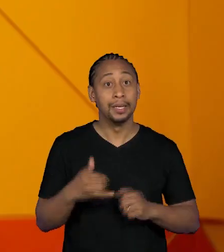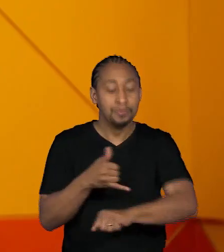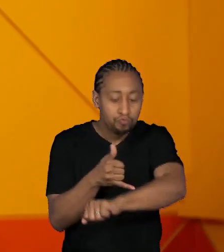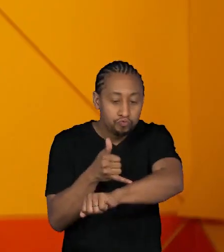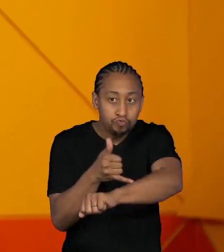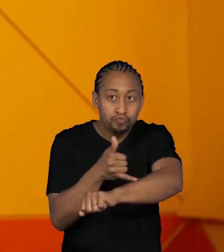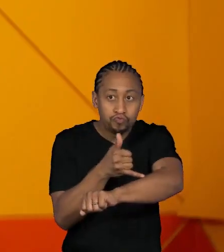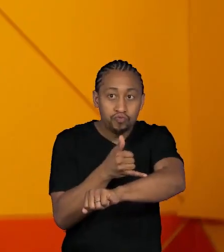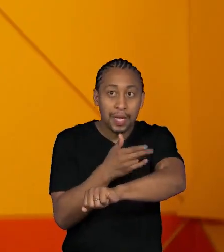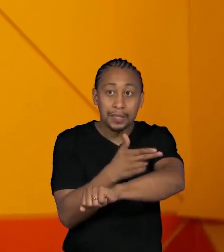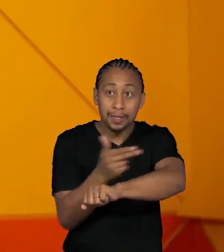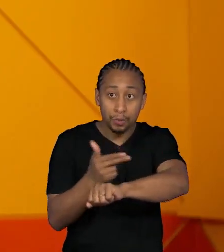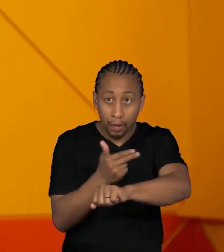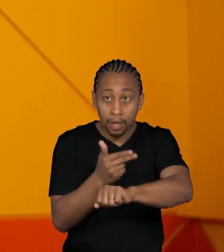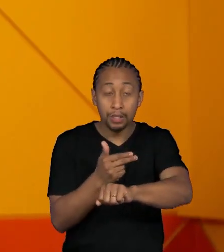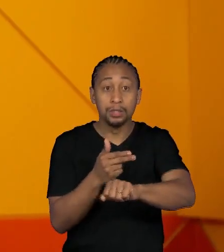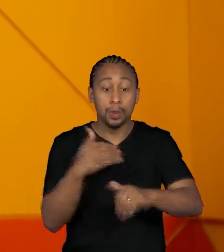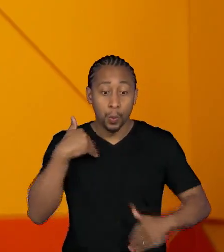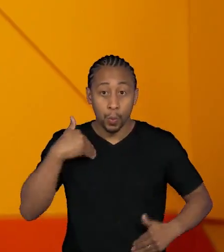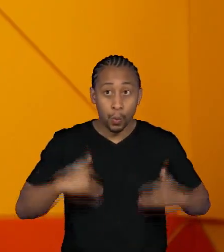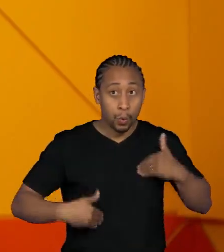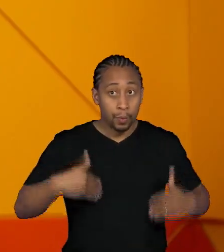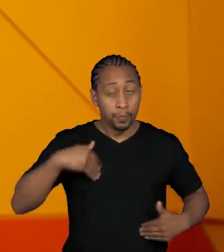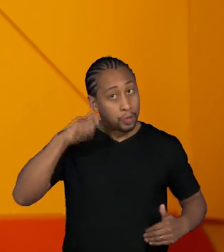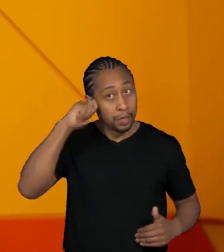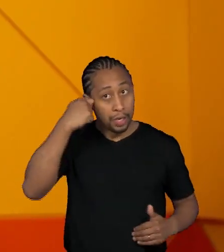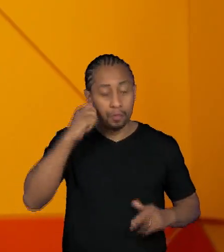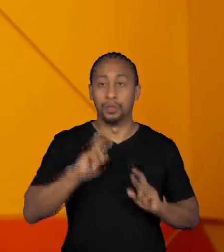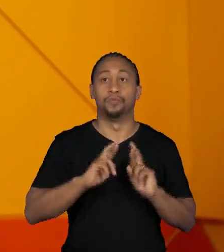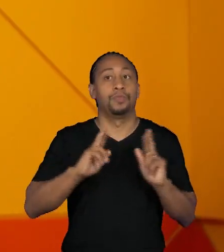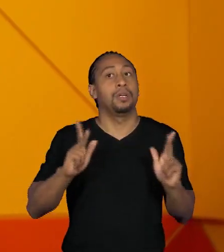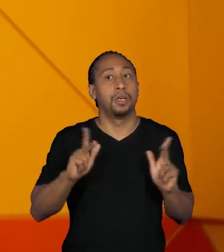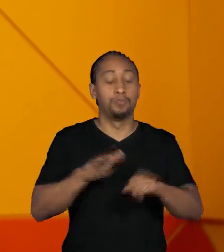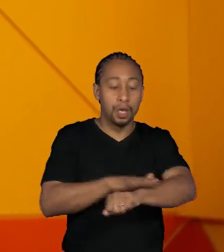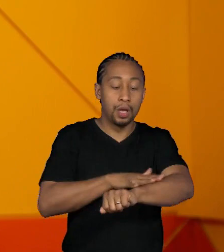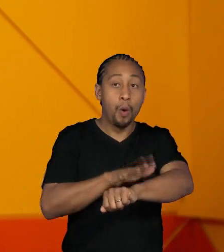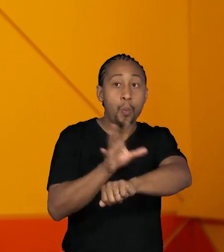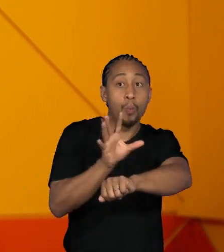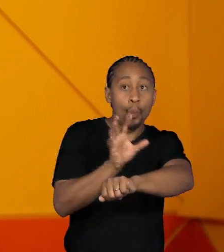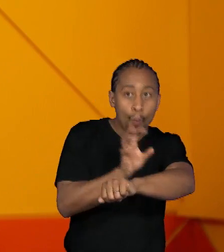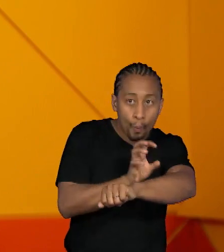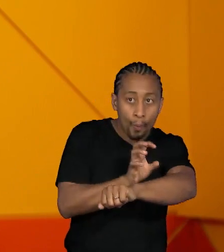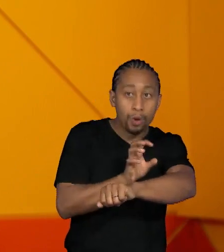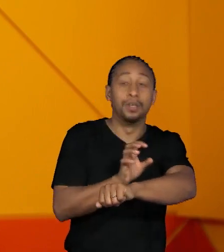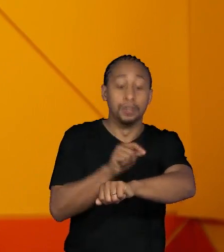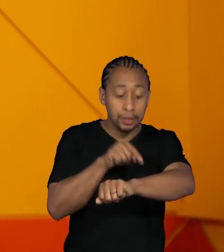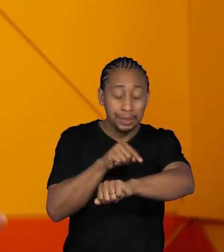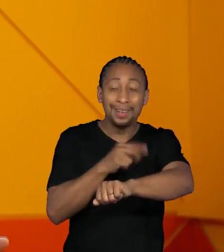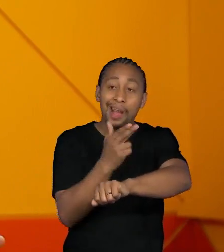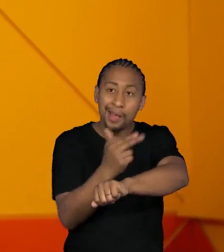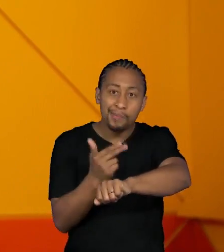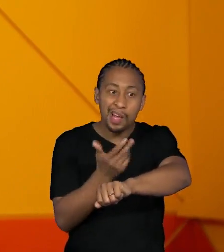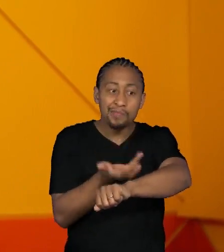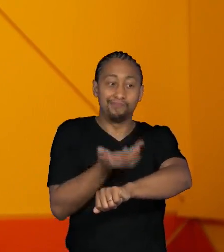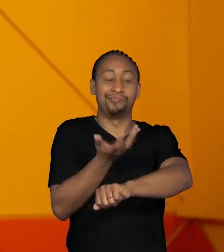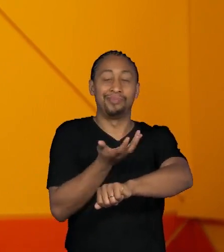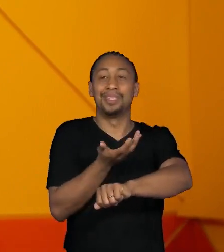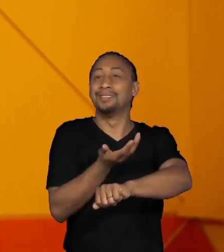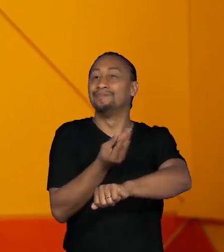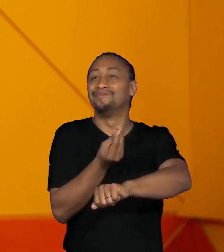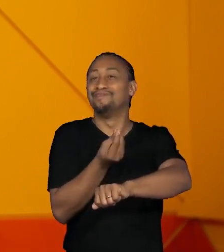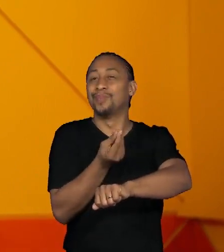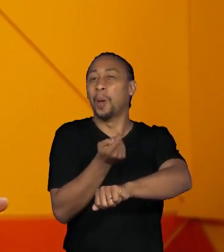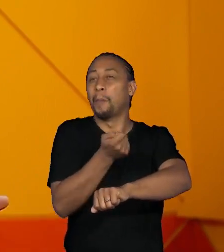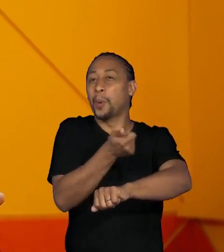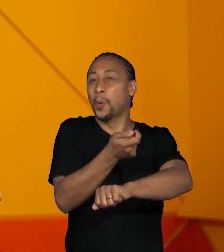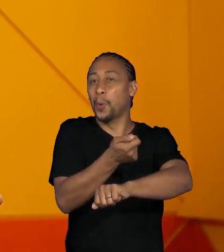corpos negros requer uma atenção especial. A cor da pele mais escura pode fazer com que as imagens não fiquem tão visíveis. E aí,